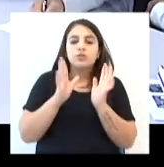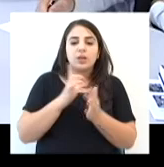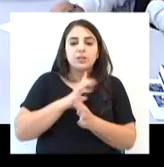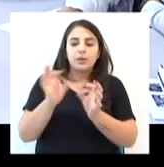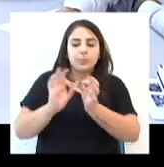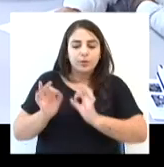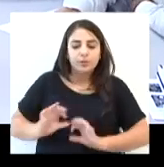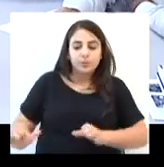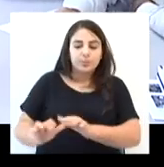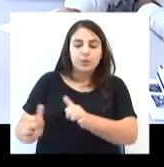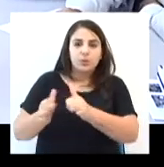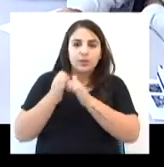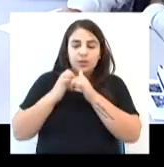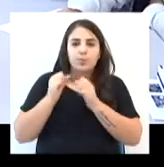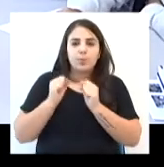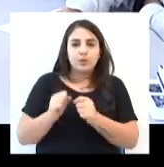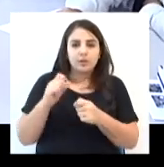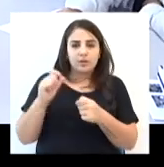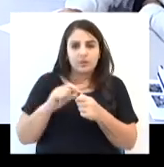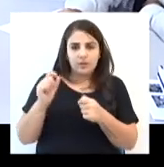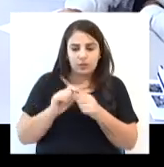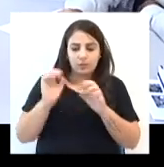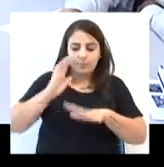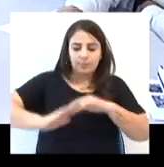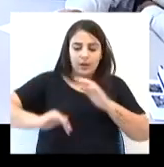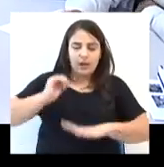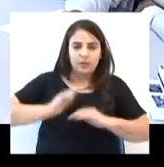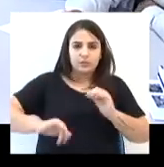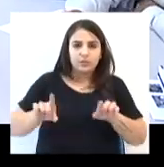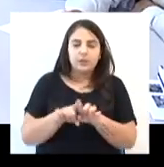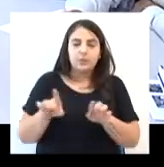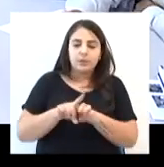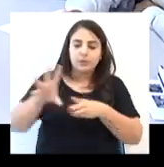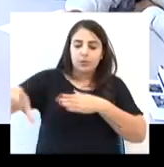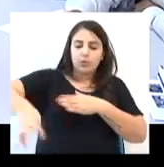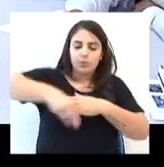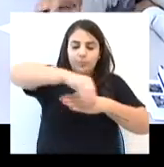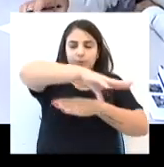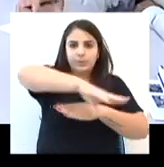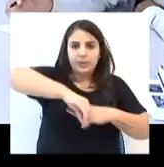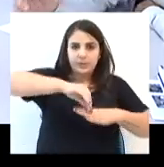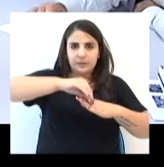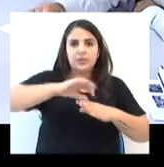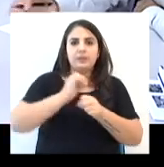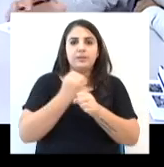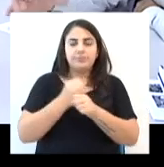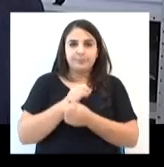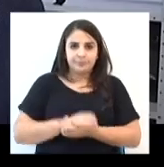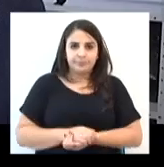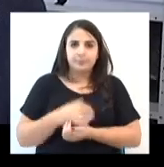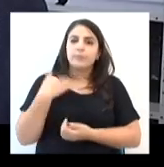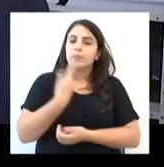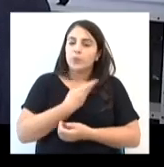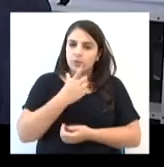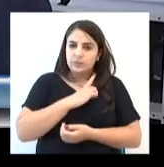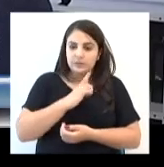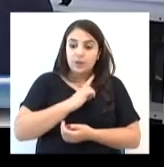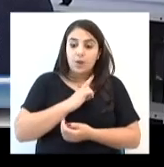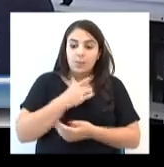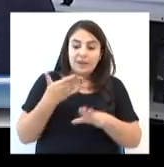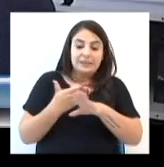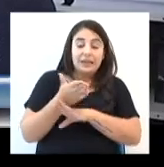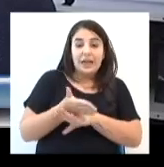um projeto de melhorias que poderá ser colocado em prática e complementar as obras da BR. Existe o acesso